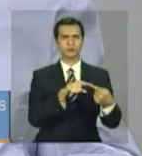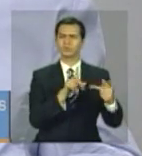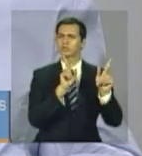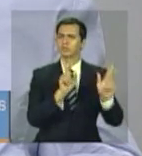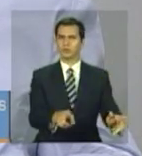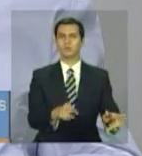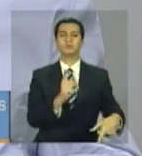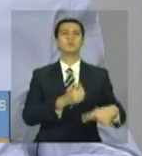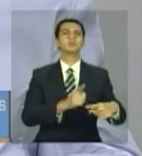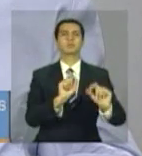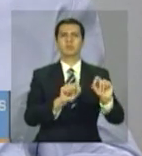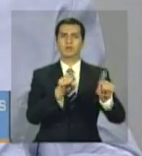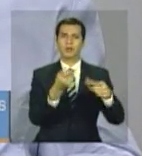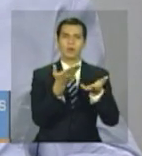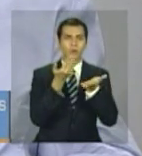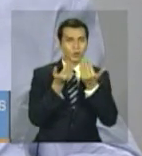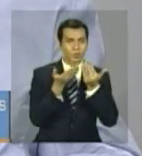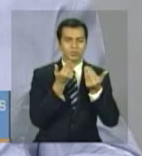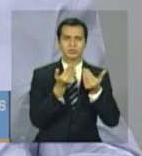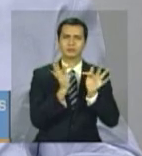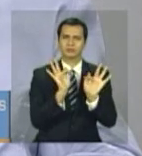refeição saudável, né,